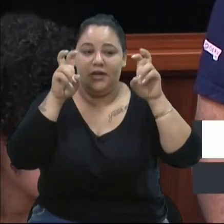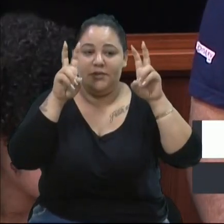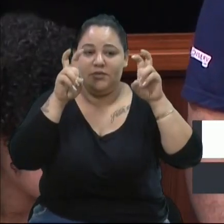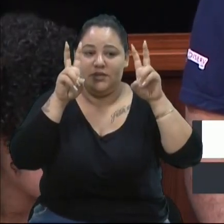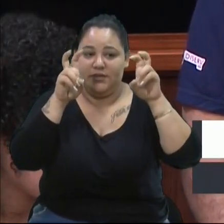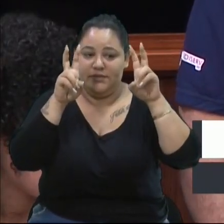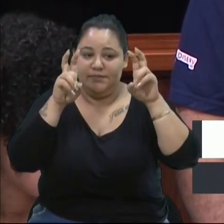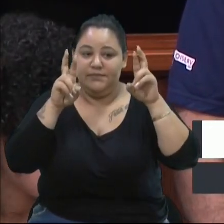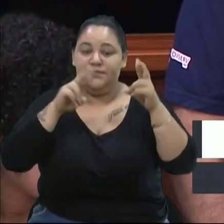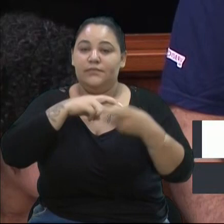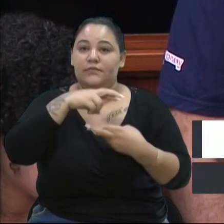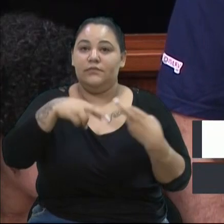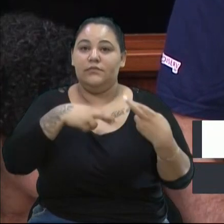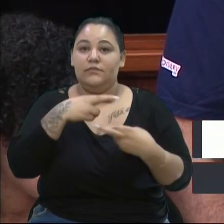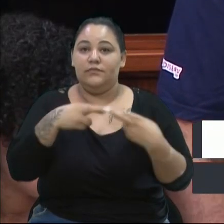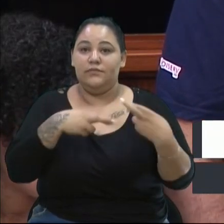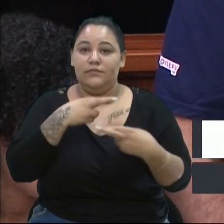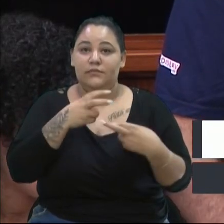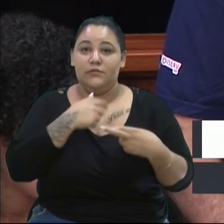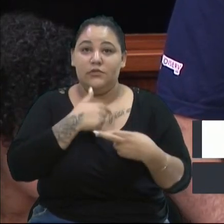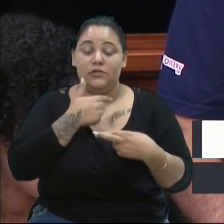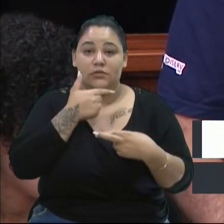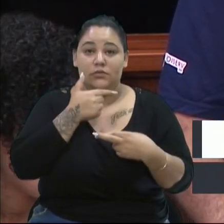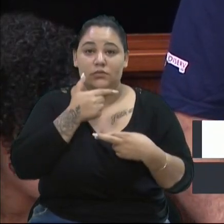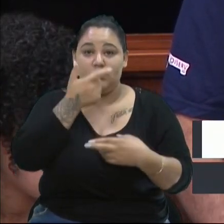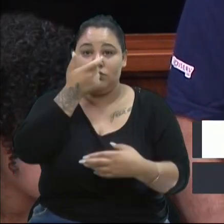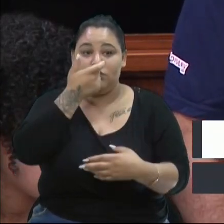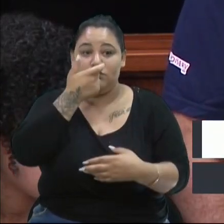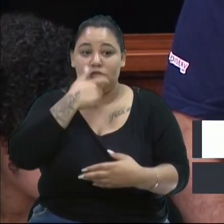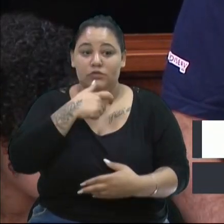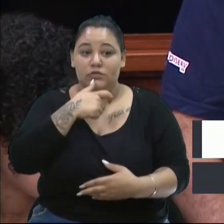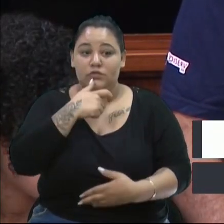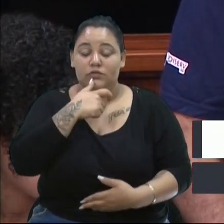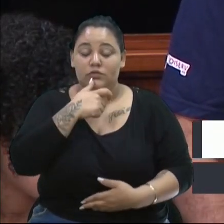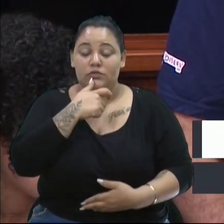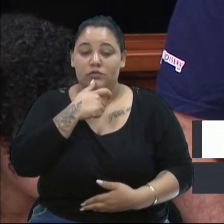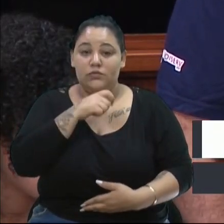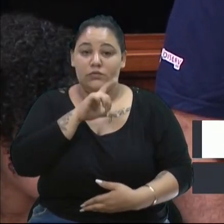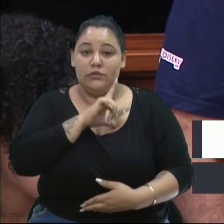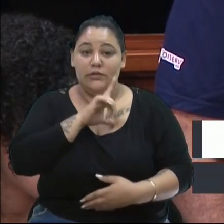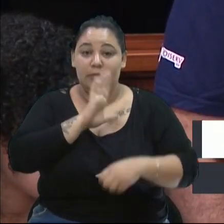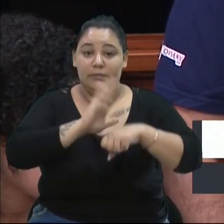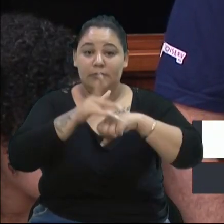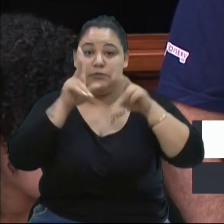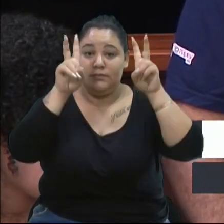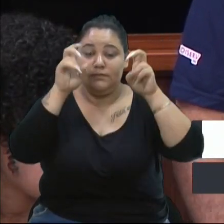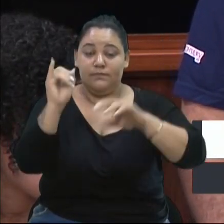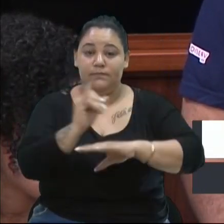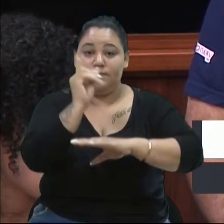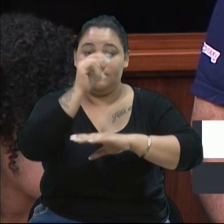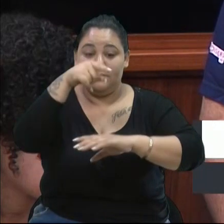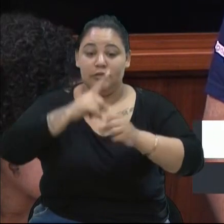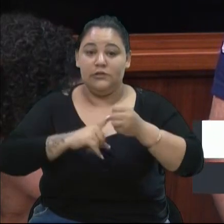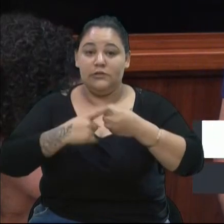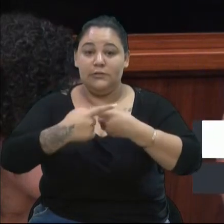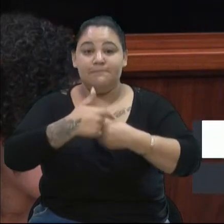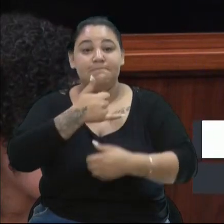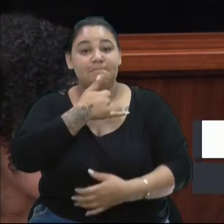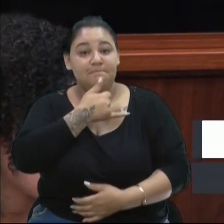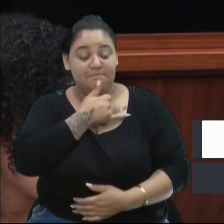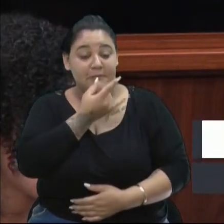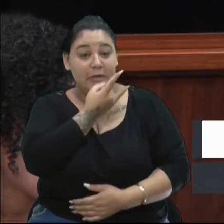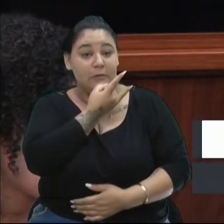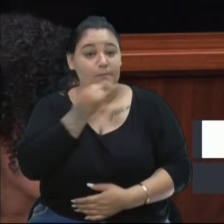que esse seja um dos temas mais importantes nesse momento da nossa cidade. E, infelizmente, nas